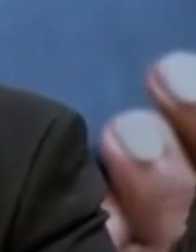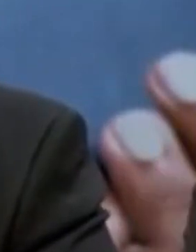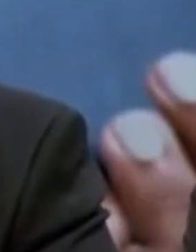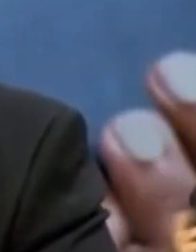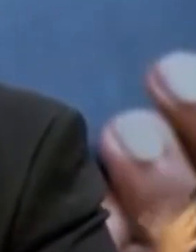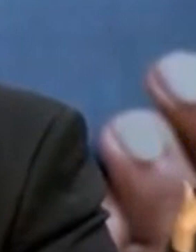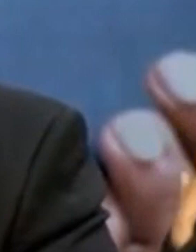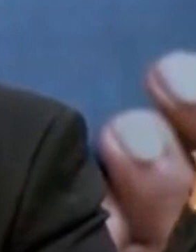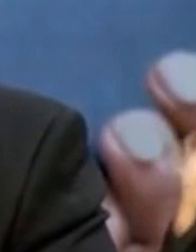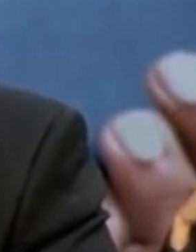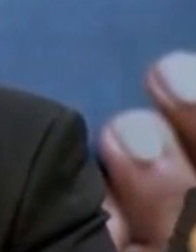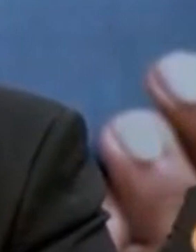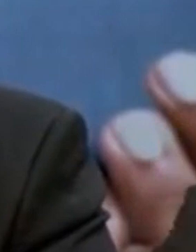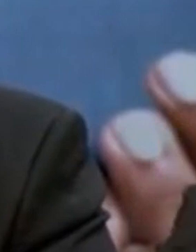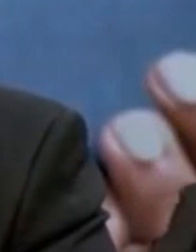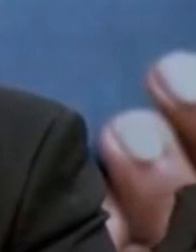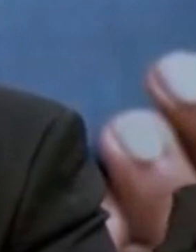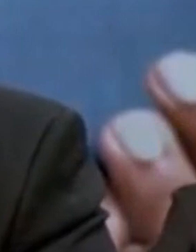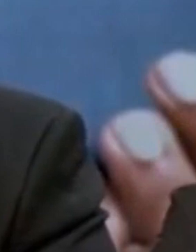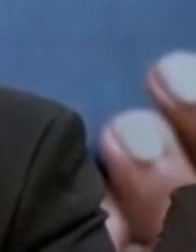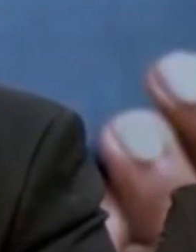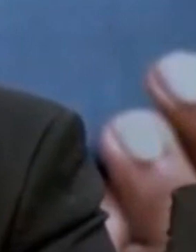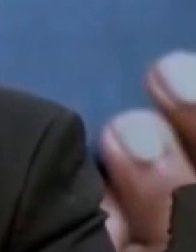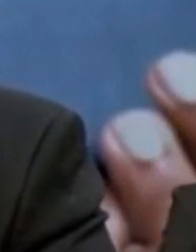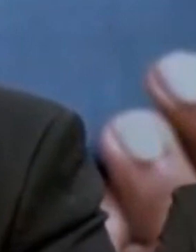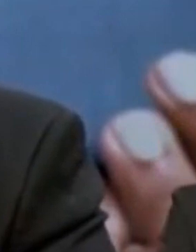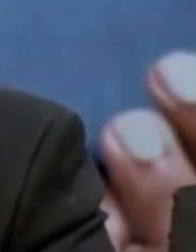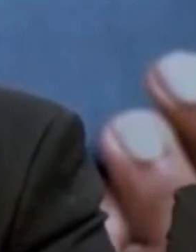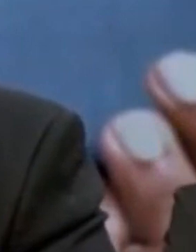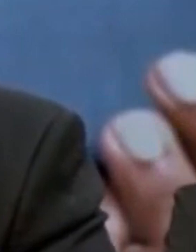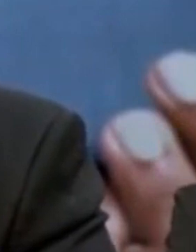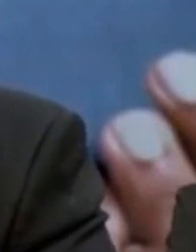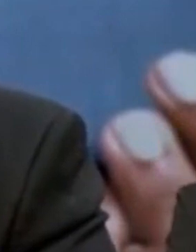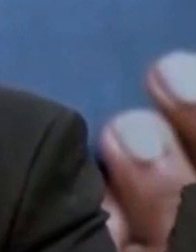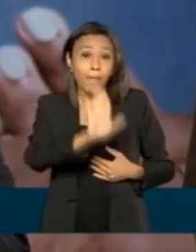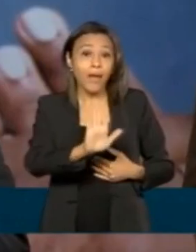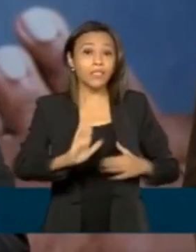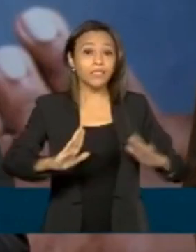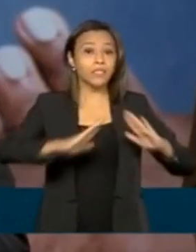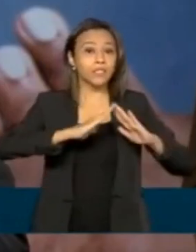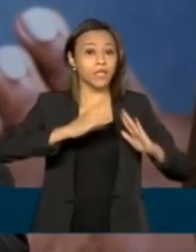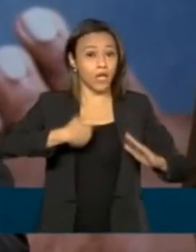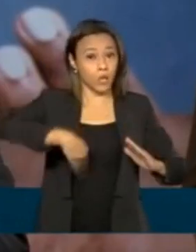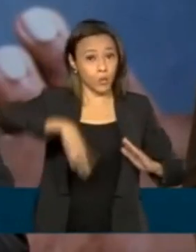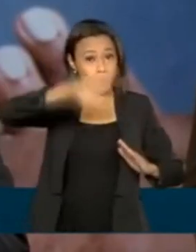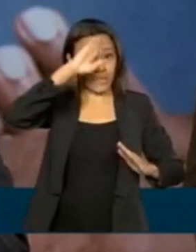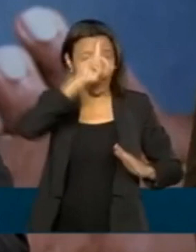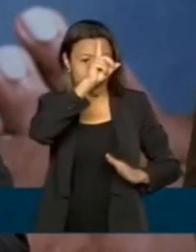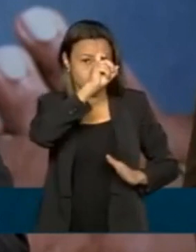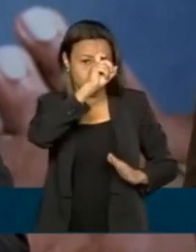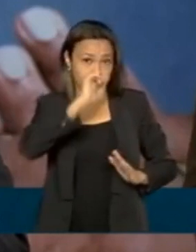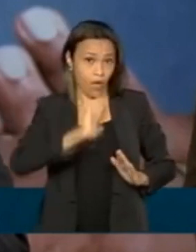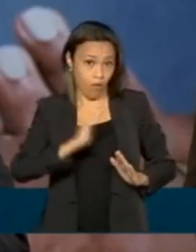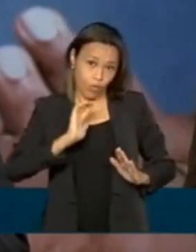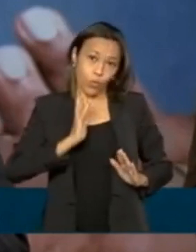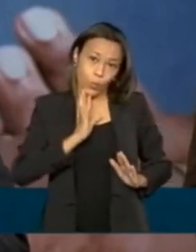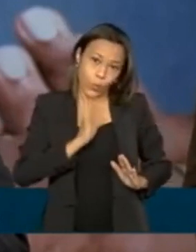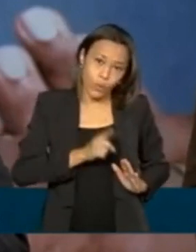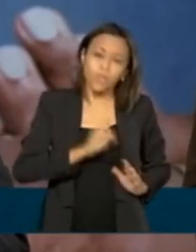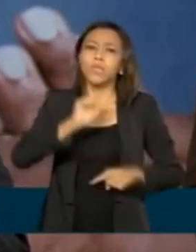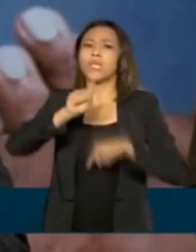sendo tratado também instituição pública mas específica do exército me conhecer o SUS